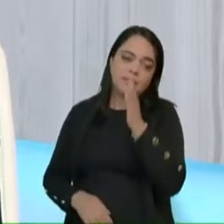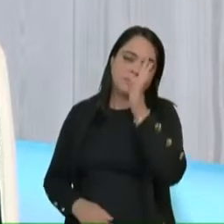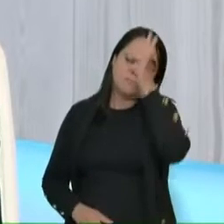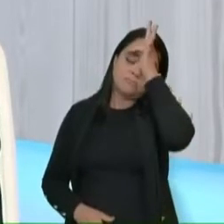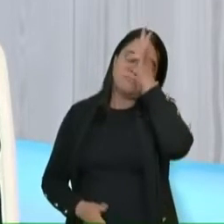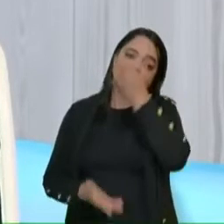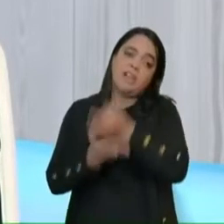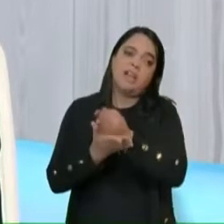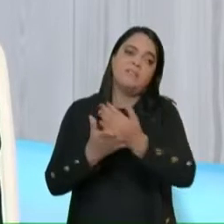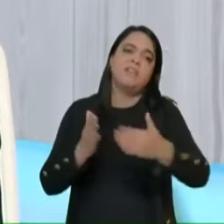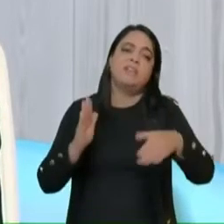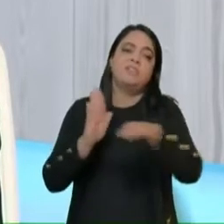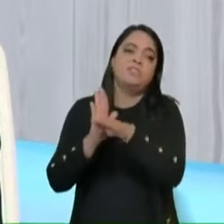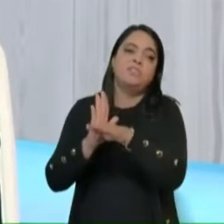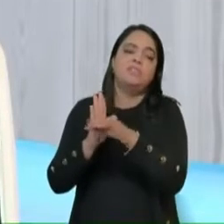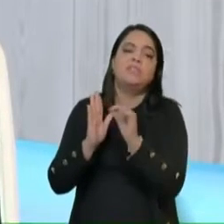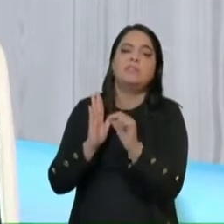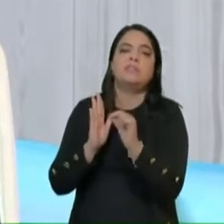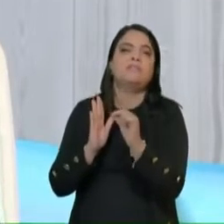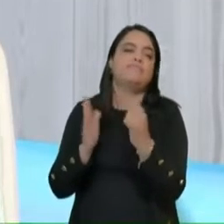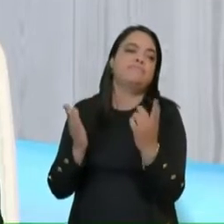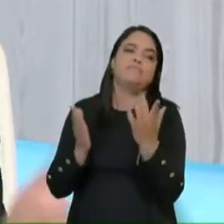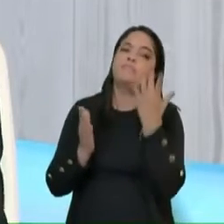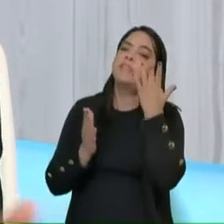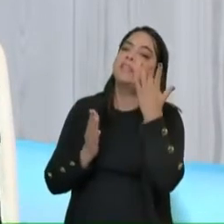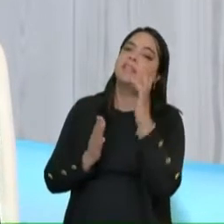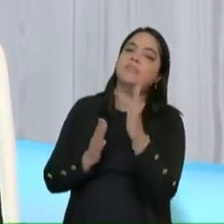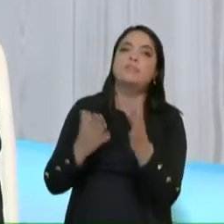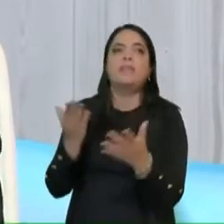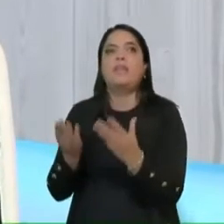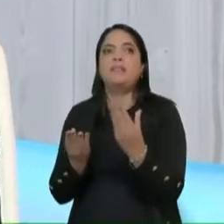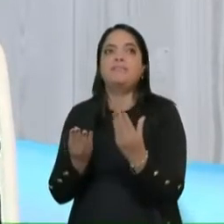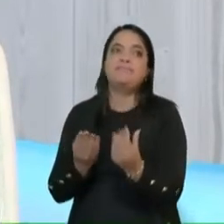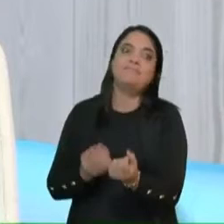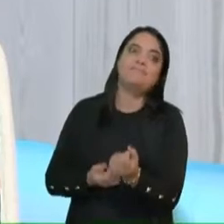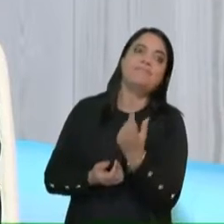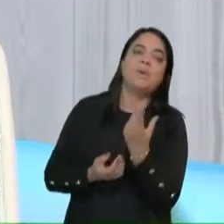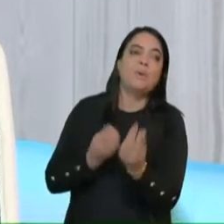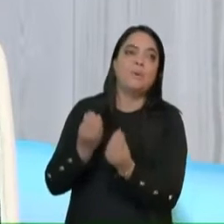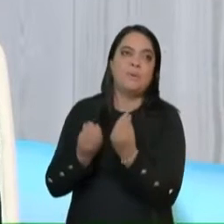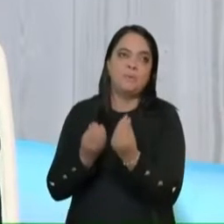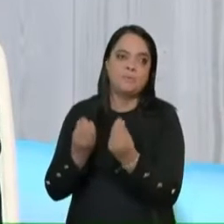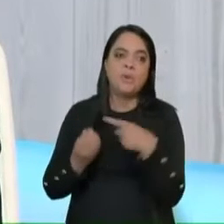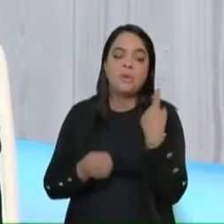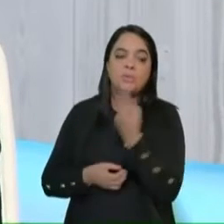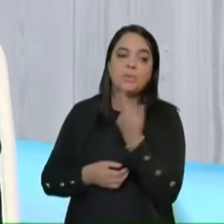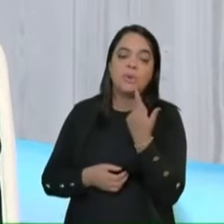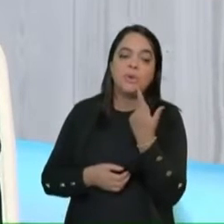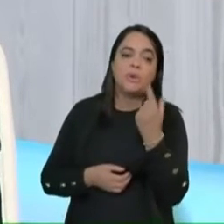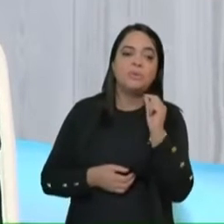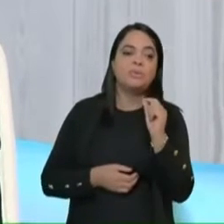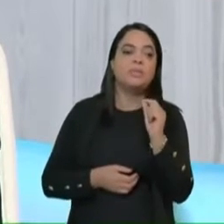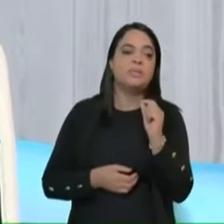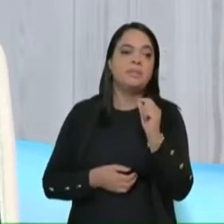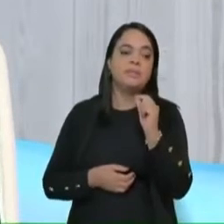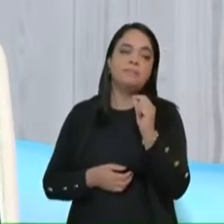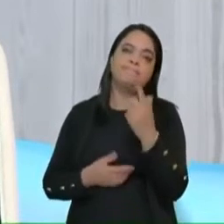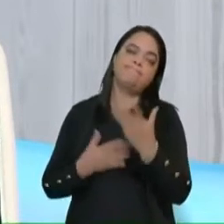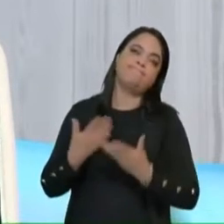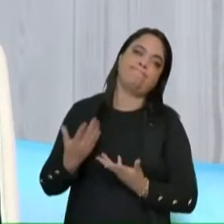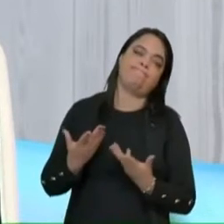né Acho que não sei se providencialmente ou acidentalmente né nós termos sido eh